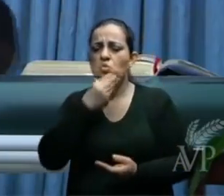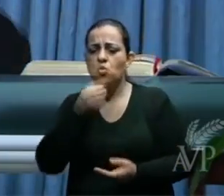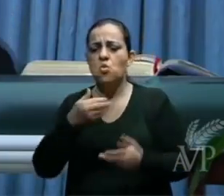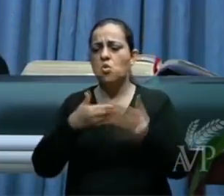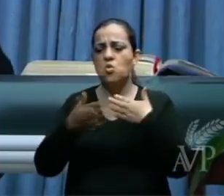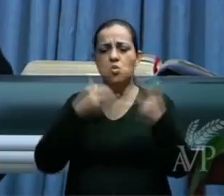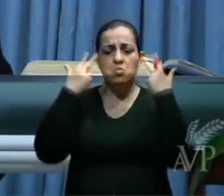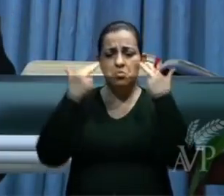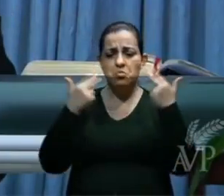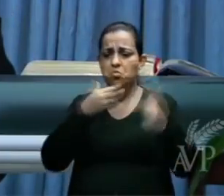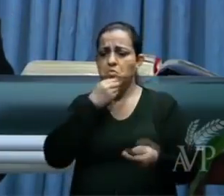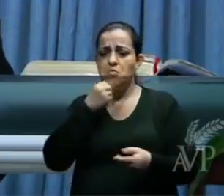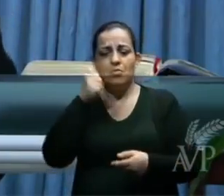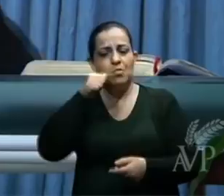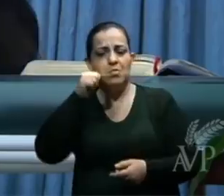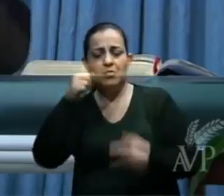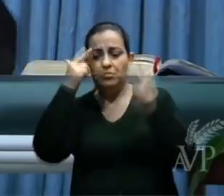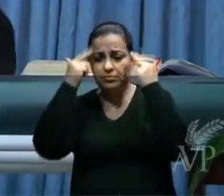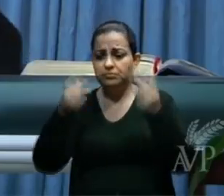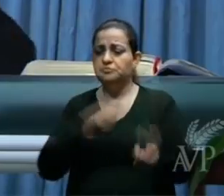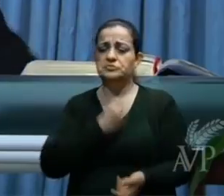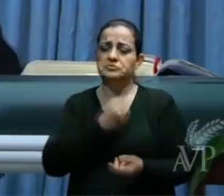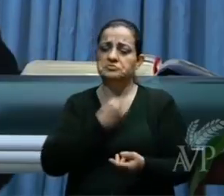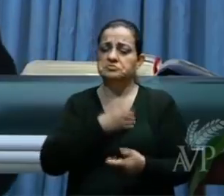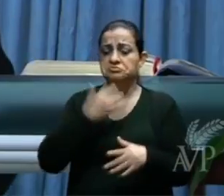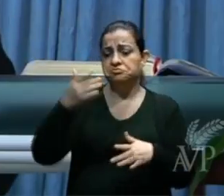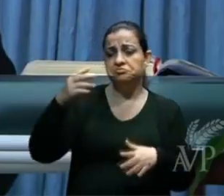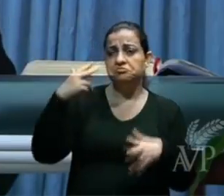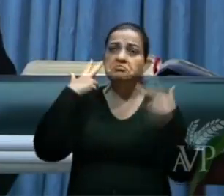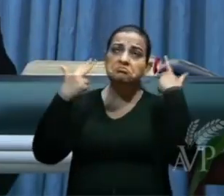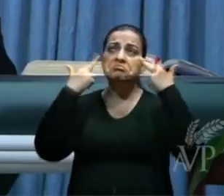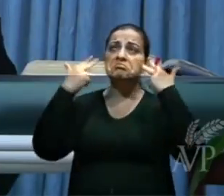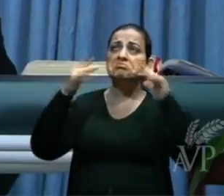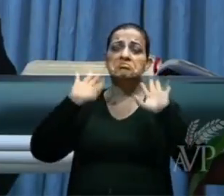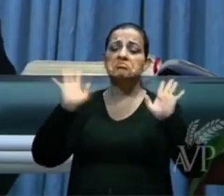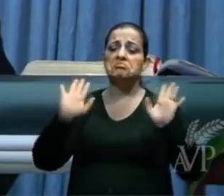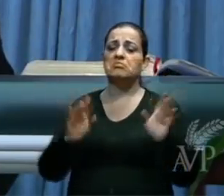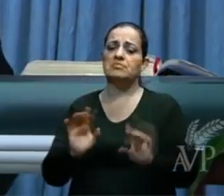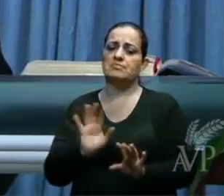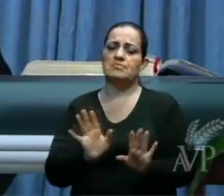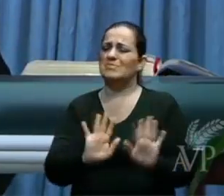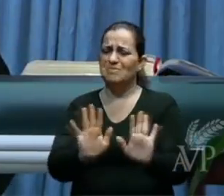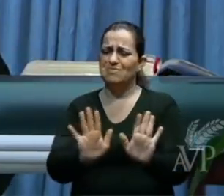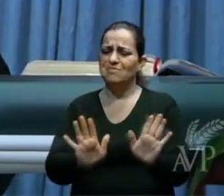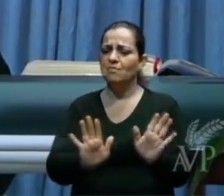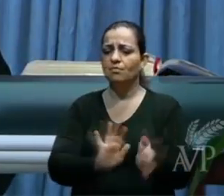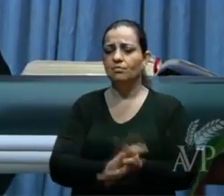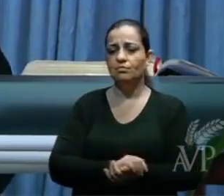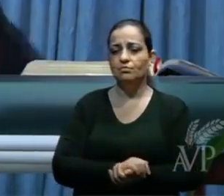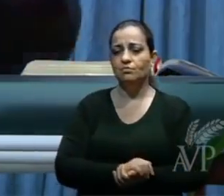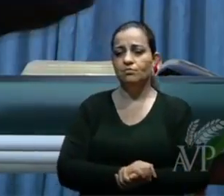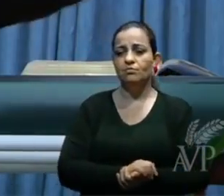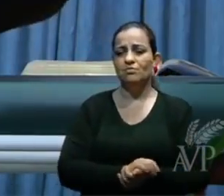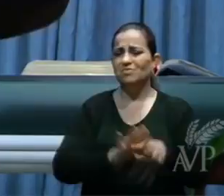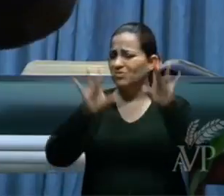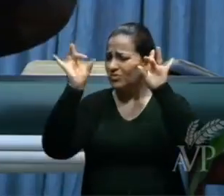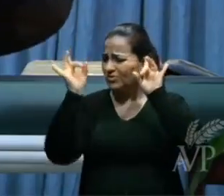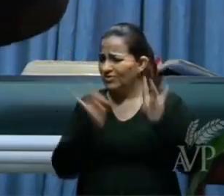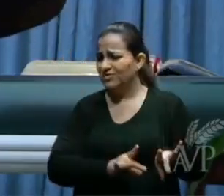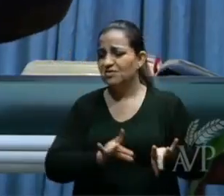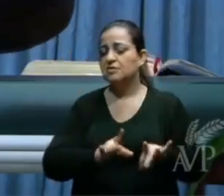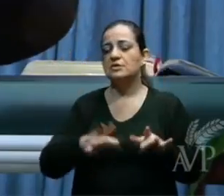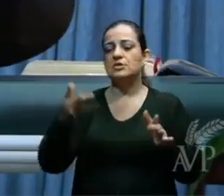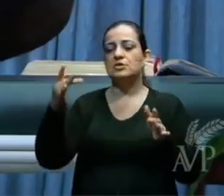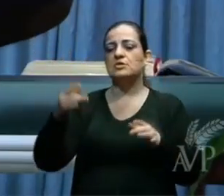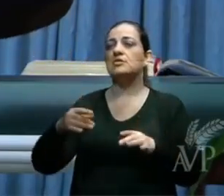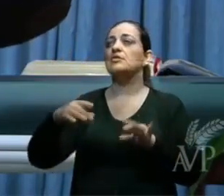natural que vive pelas razões não deixe deus entre